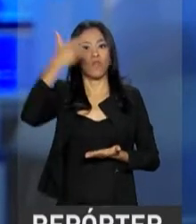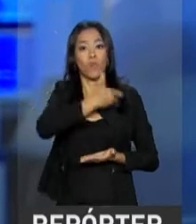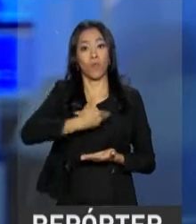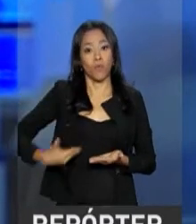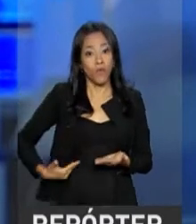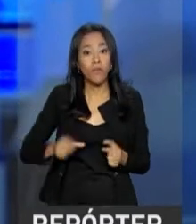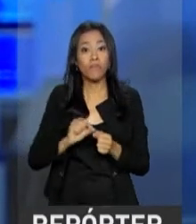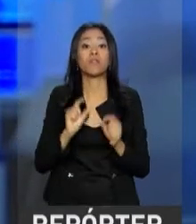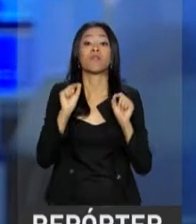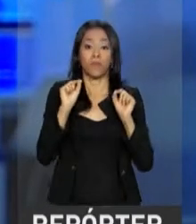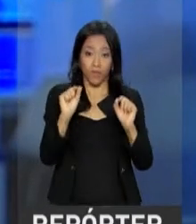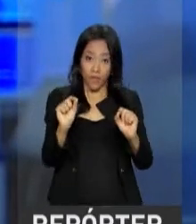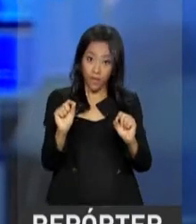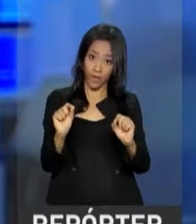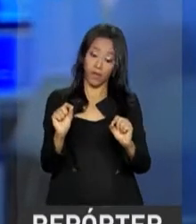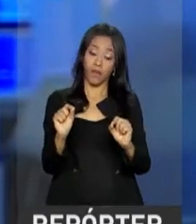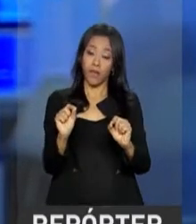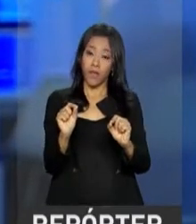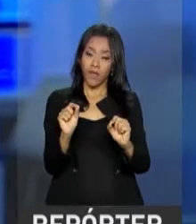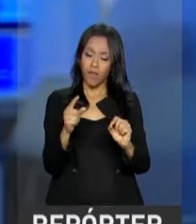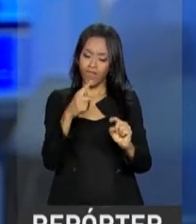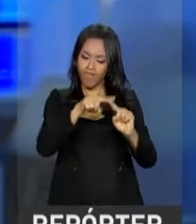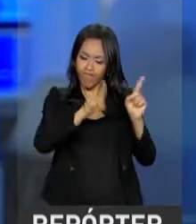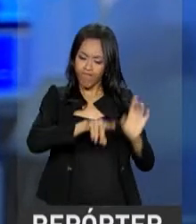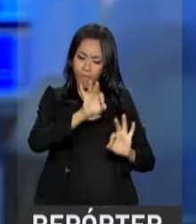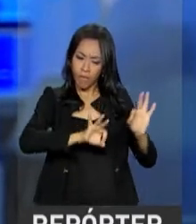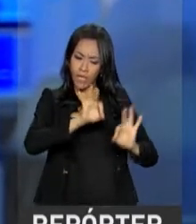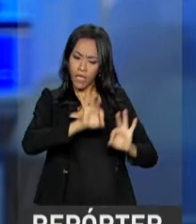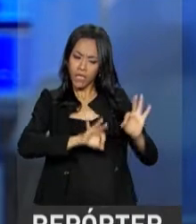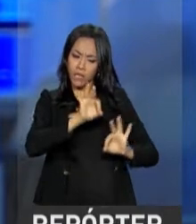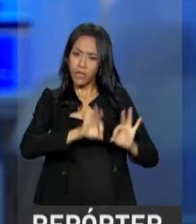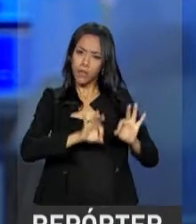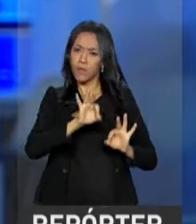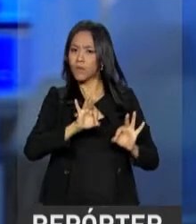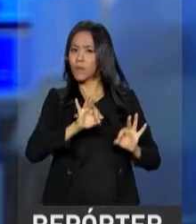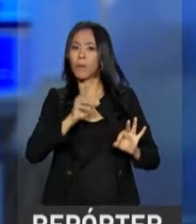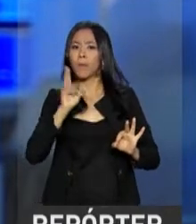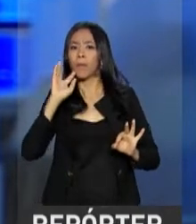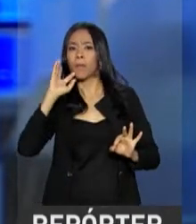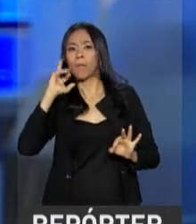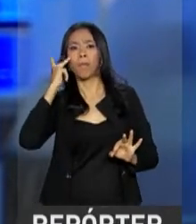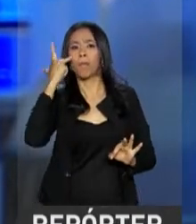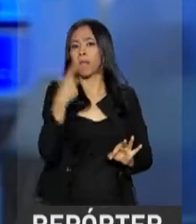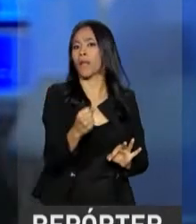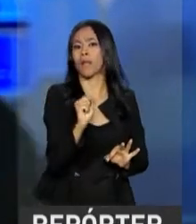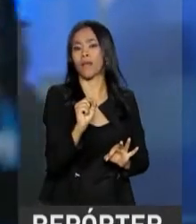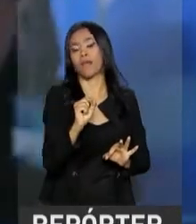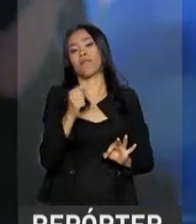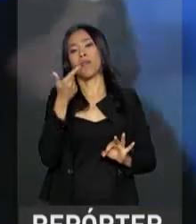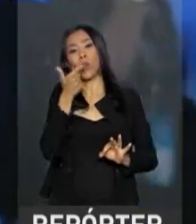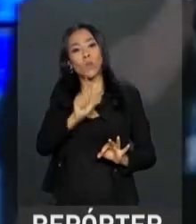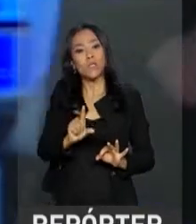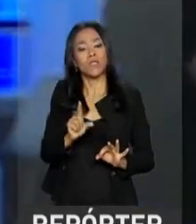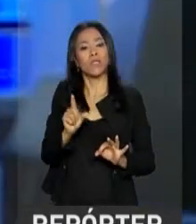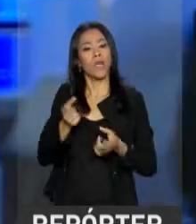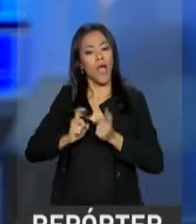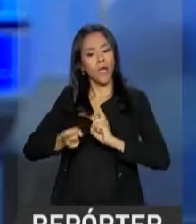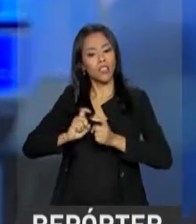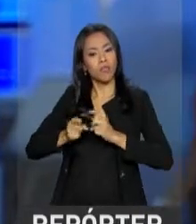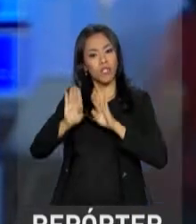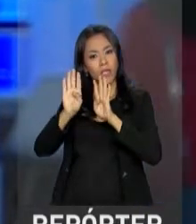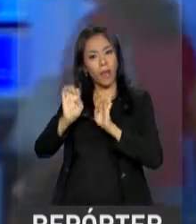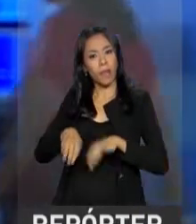decidiu estabelecer um plano integrado para poder gerenciar da melhor forma